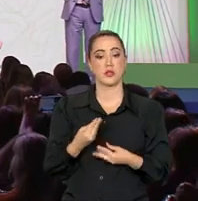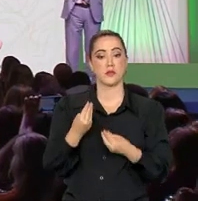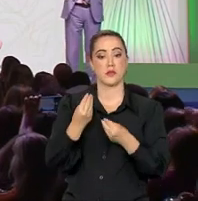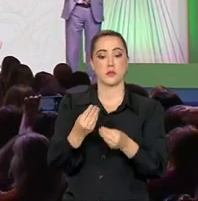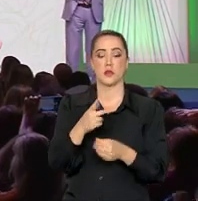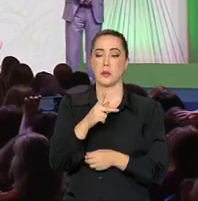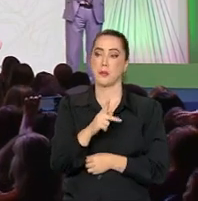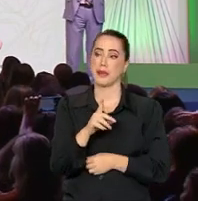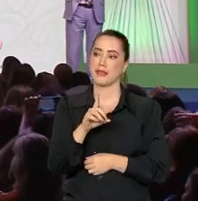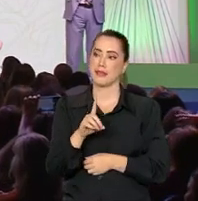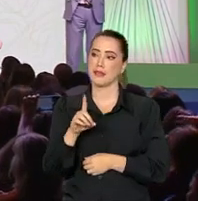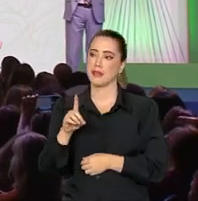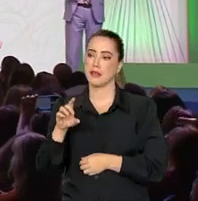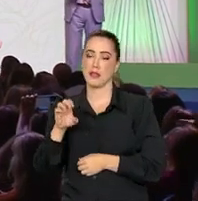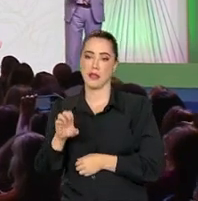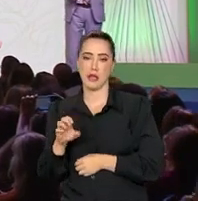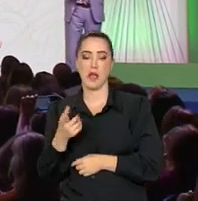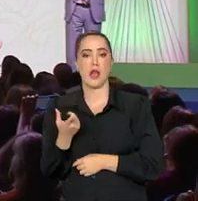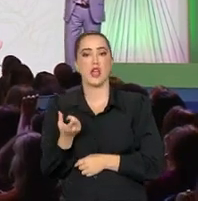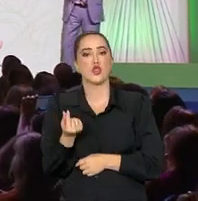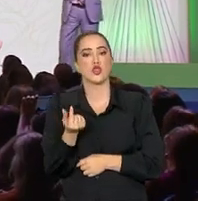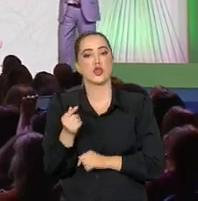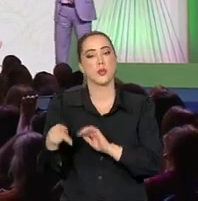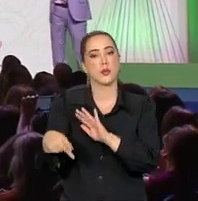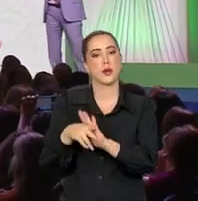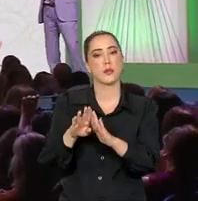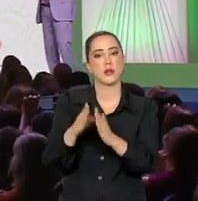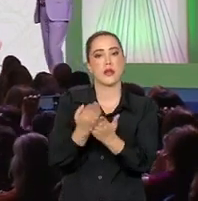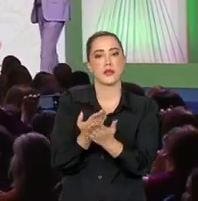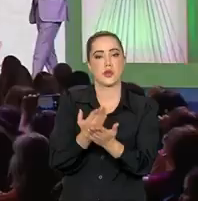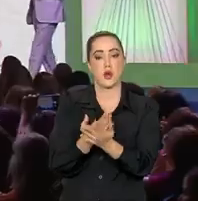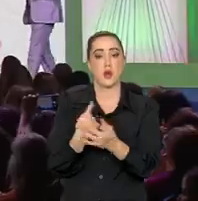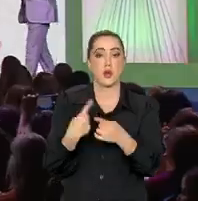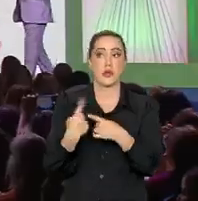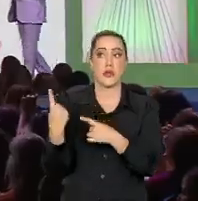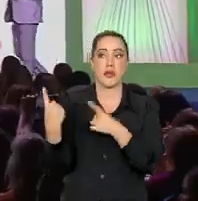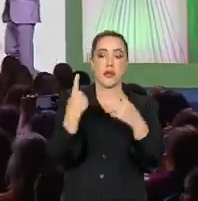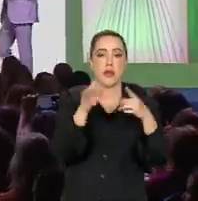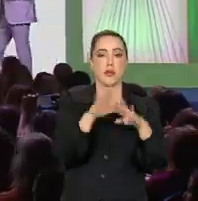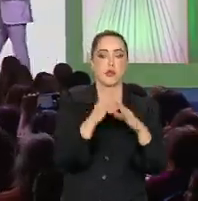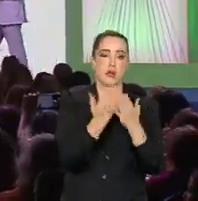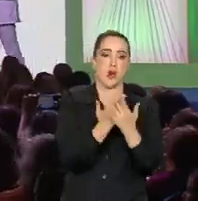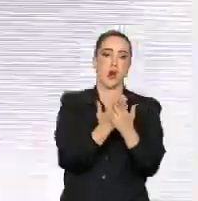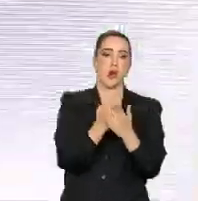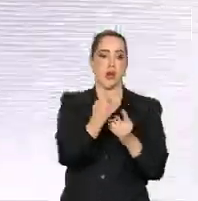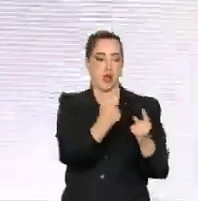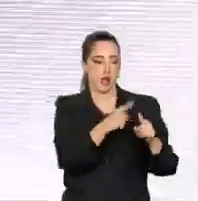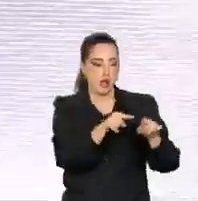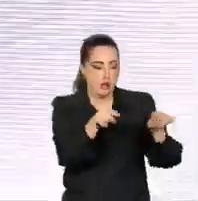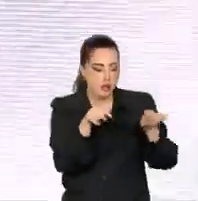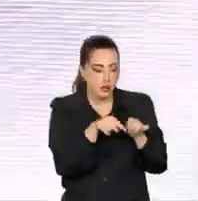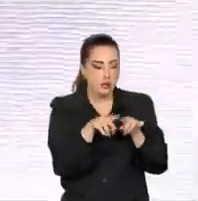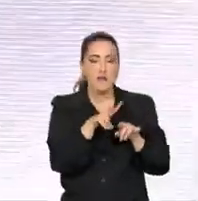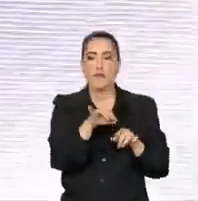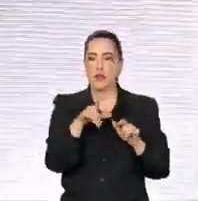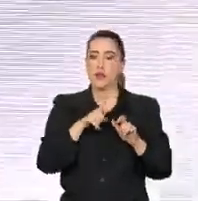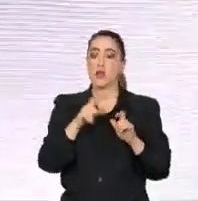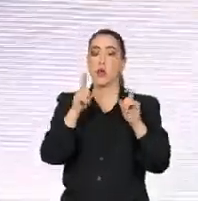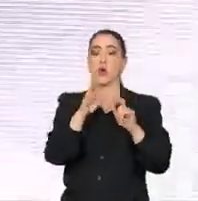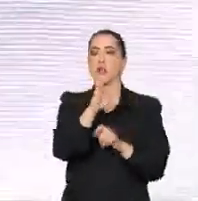PDDE, Programa Dinheiro Direto na Escola, os recursos, porque cada escola, cada sala de aula vai ter aquele cantinho da